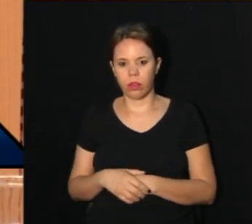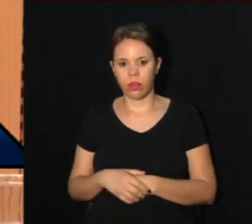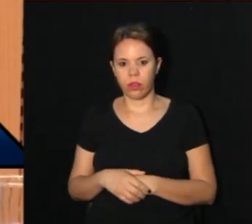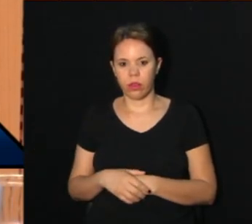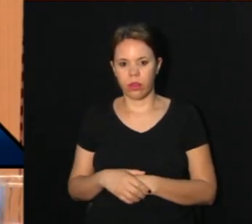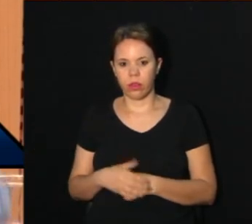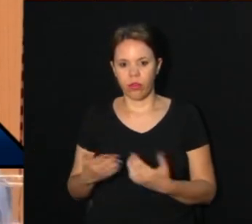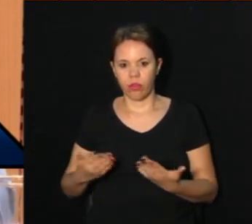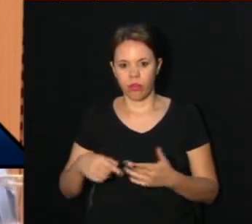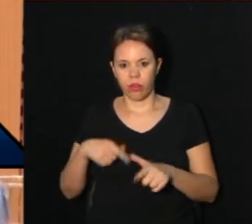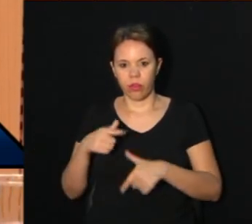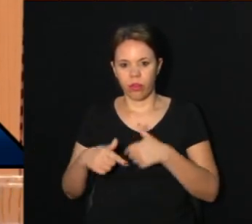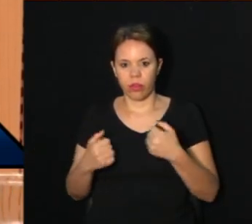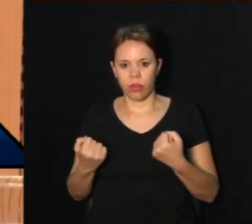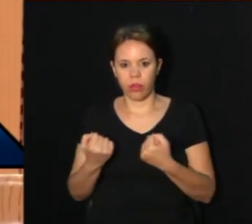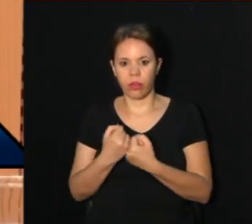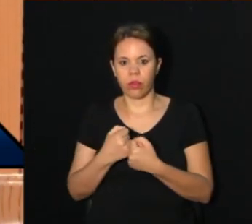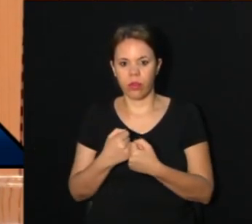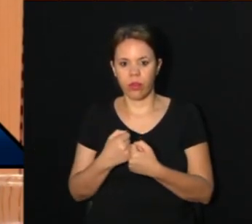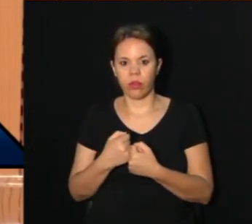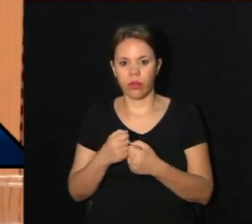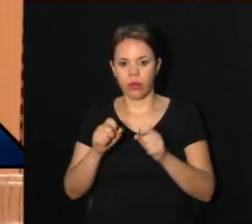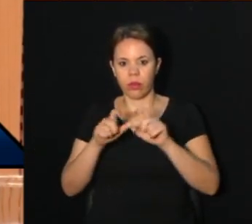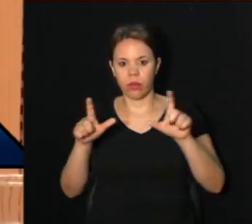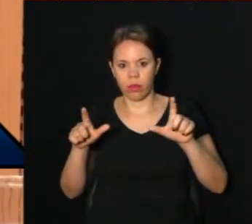auxiliou aí nos trabalhos aí do Data Show.